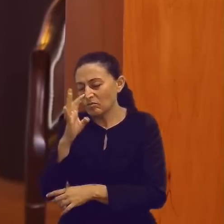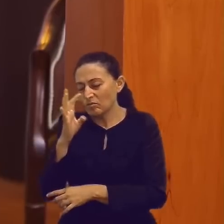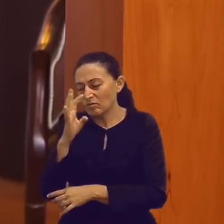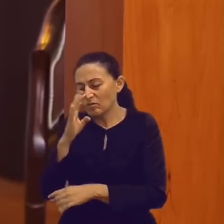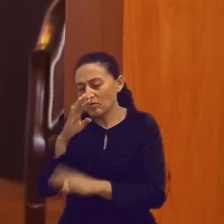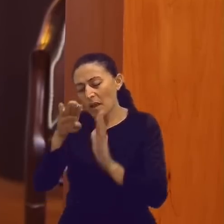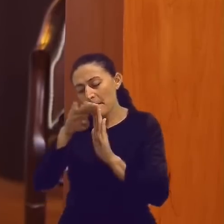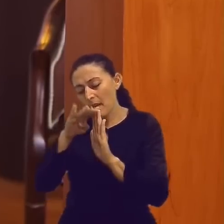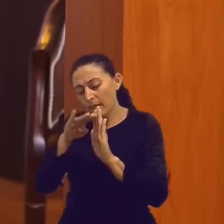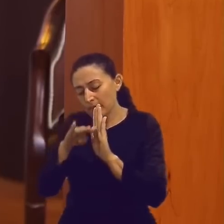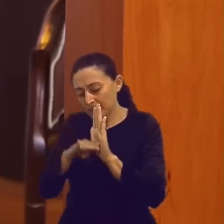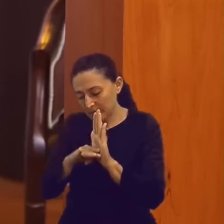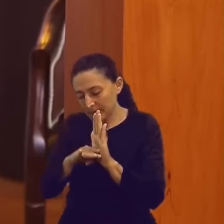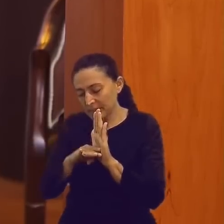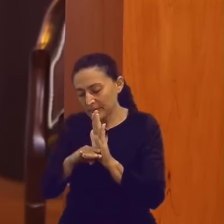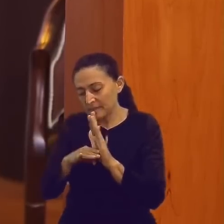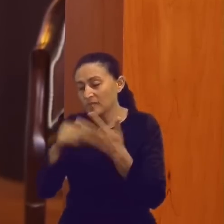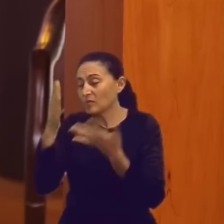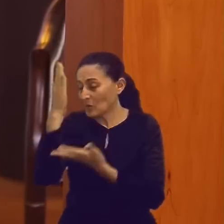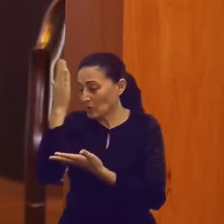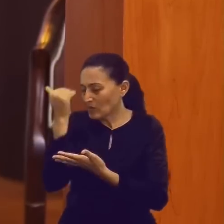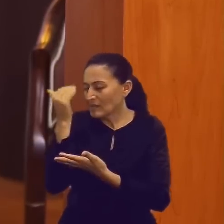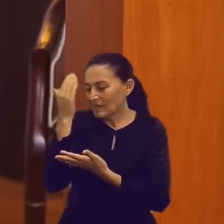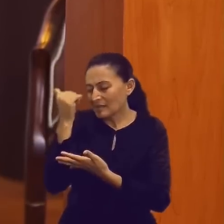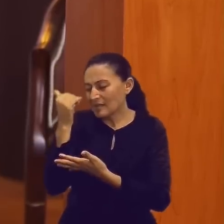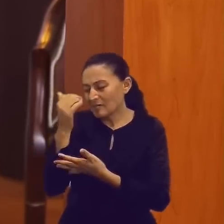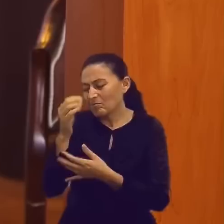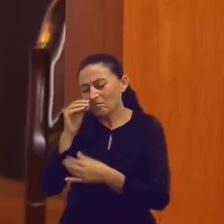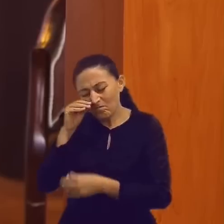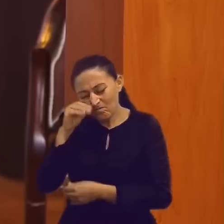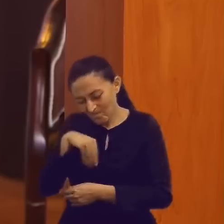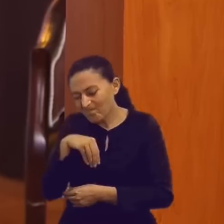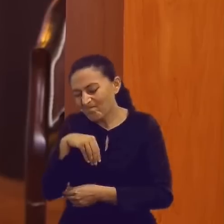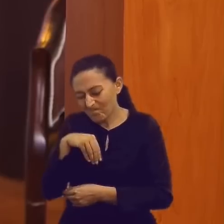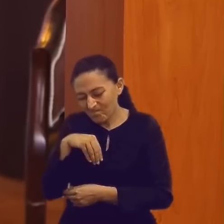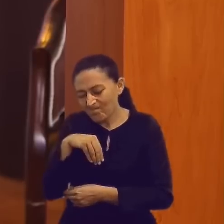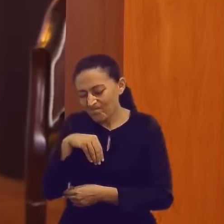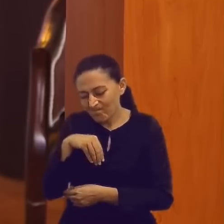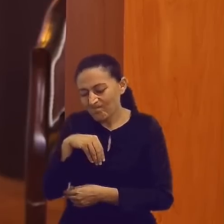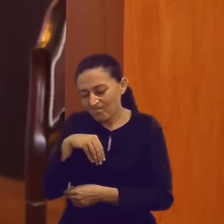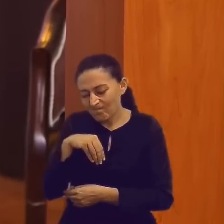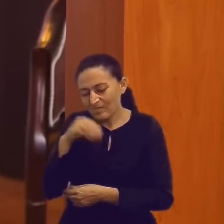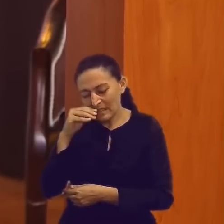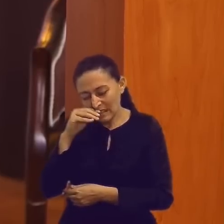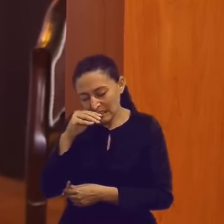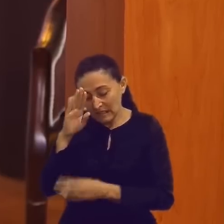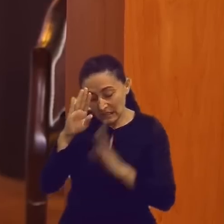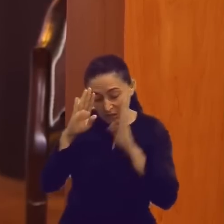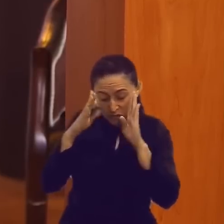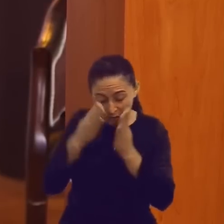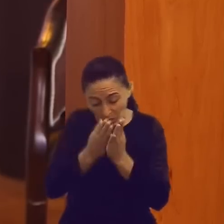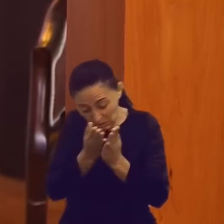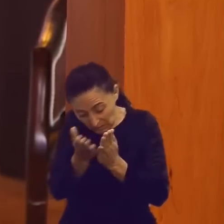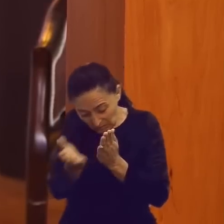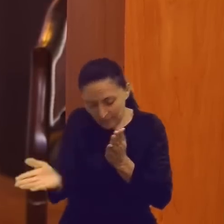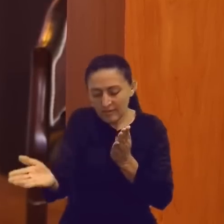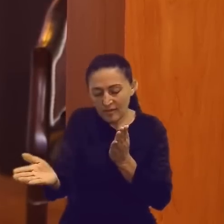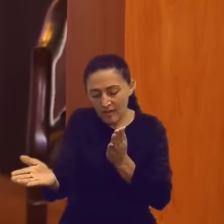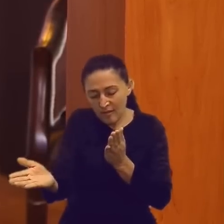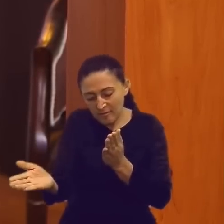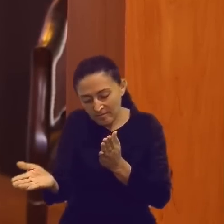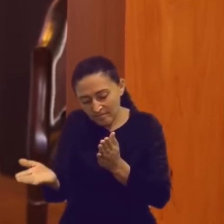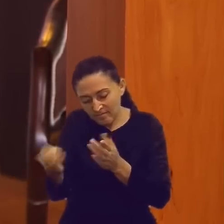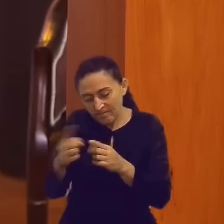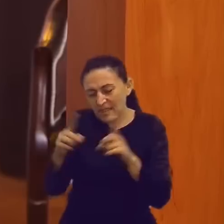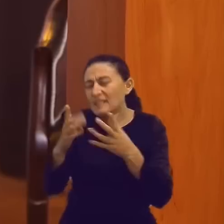programação. Tu sabes, Senhor, que somos fracos, somos tendentes a cair e